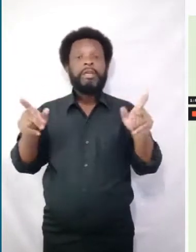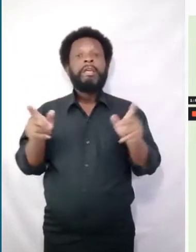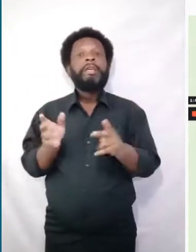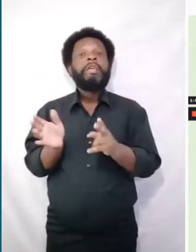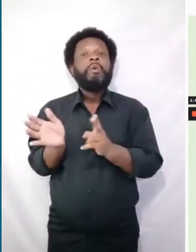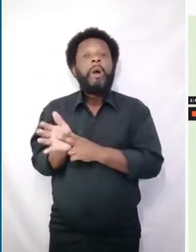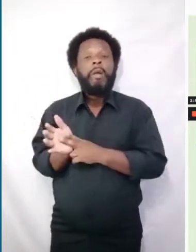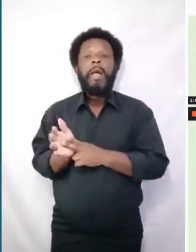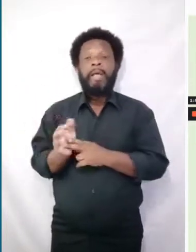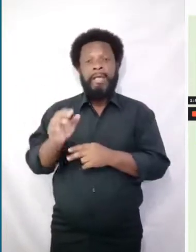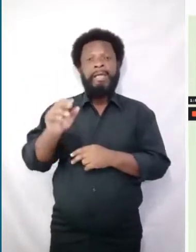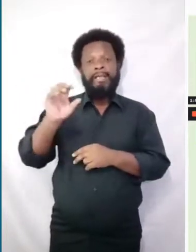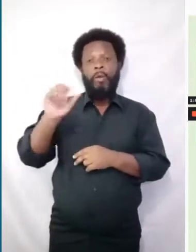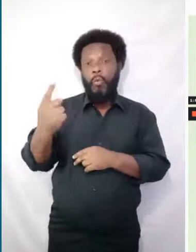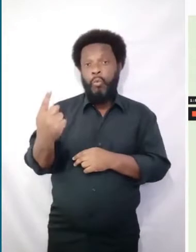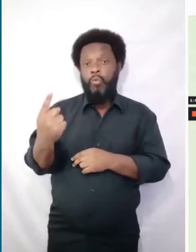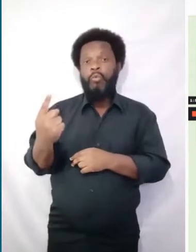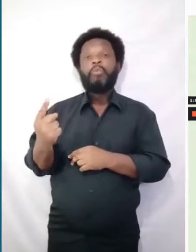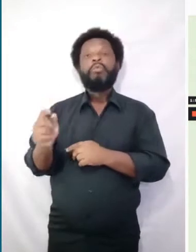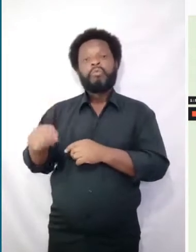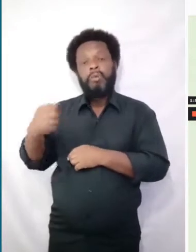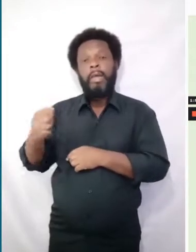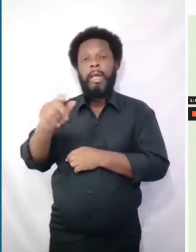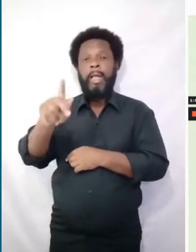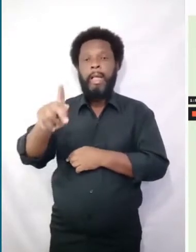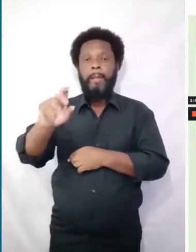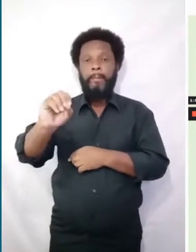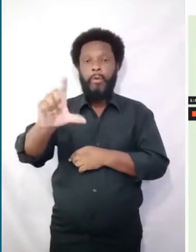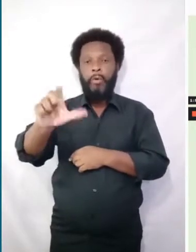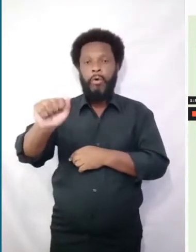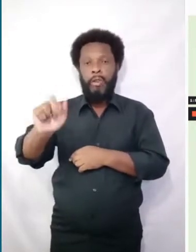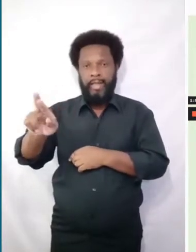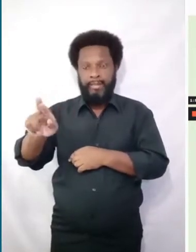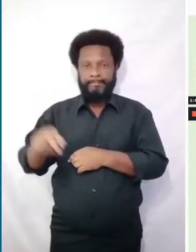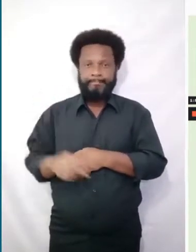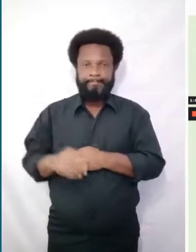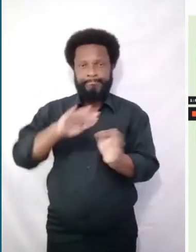carbono 2,5. 3,5 menos 2,5 dá 1. Ligação polar.